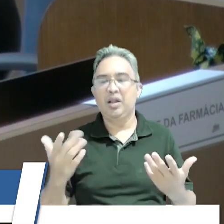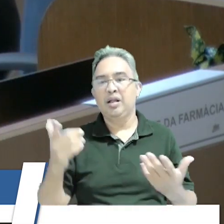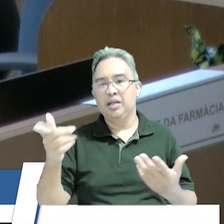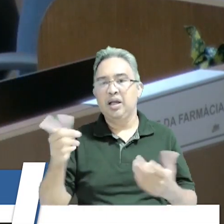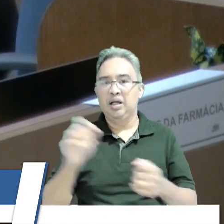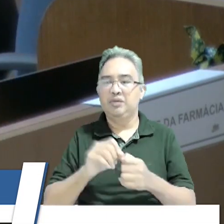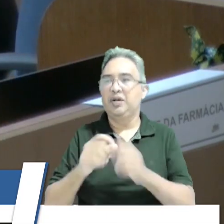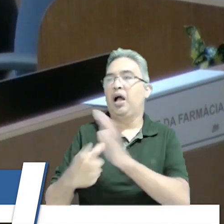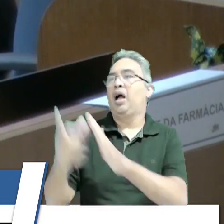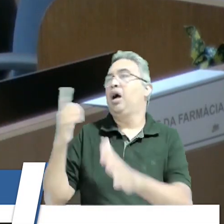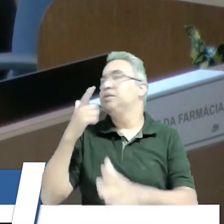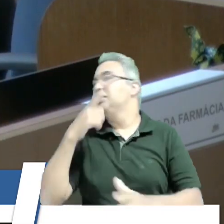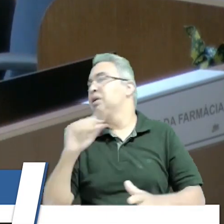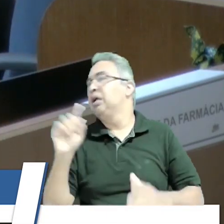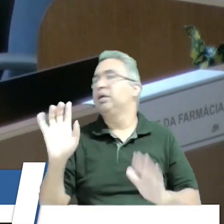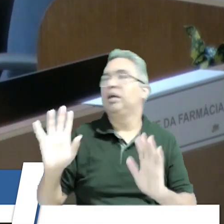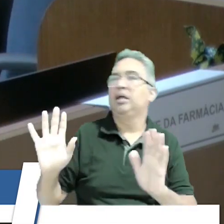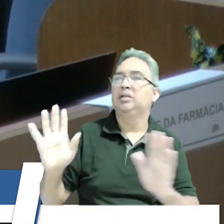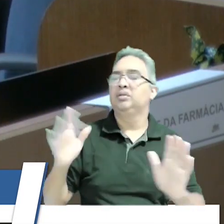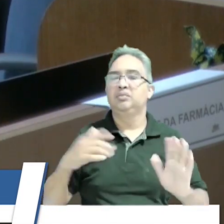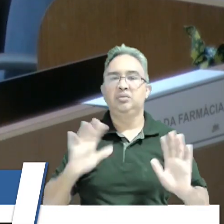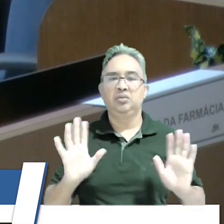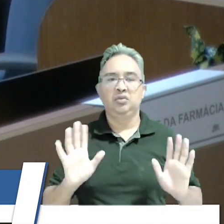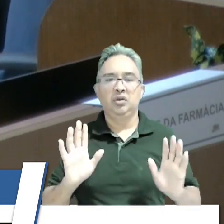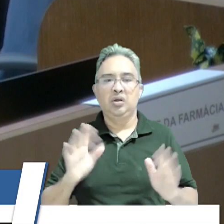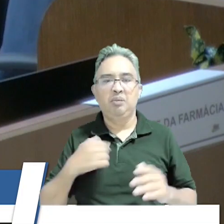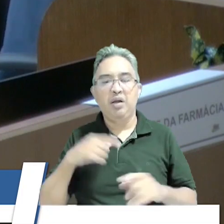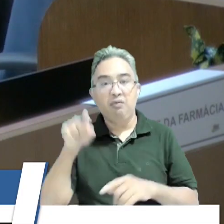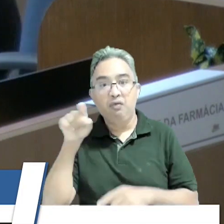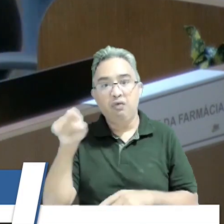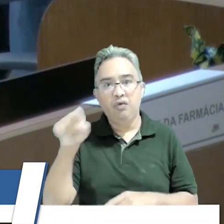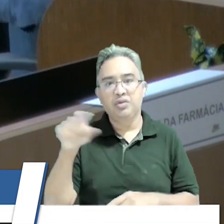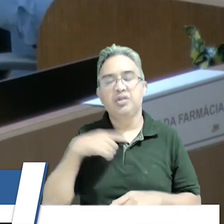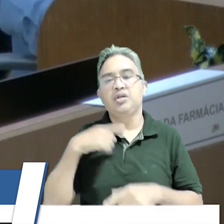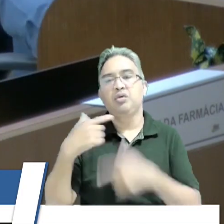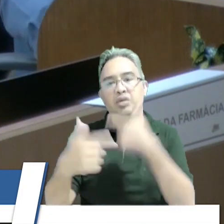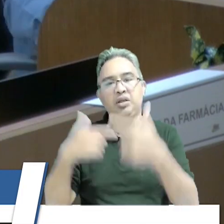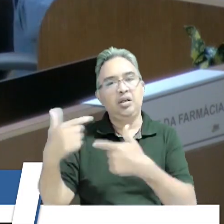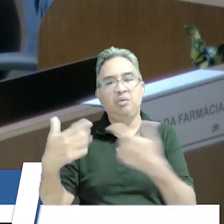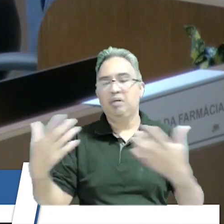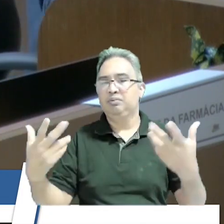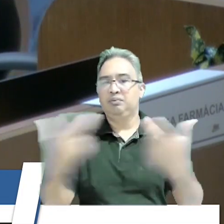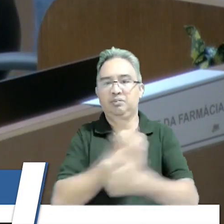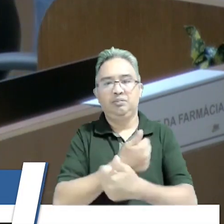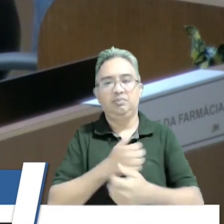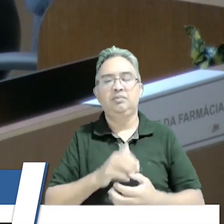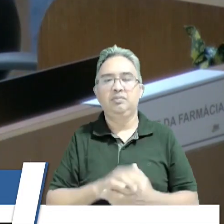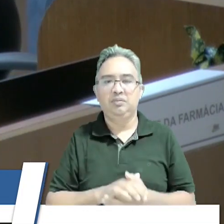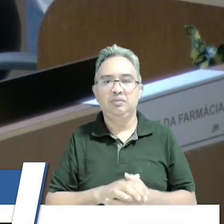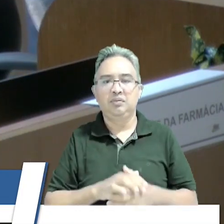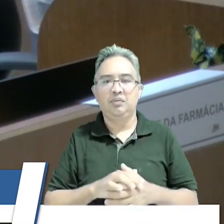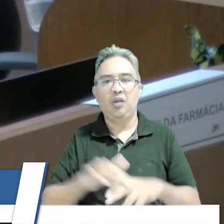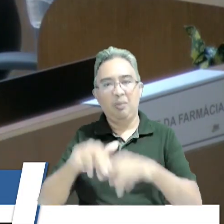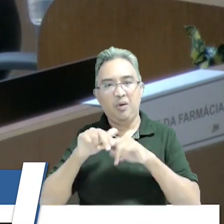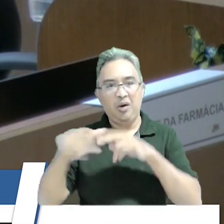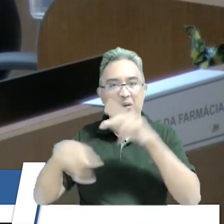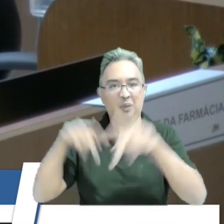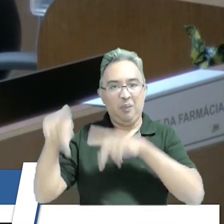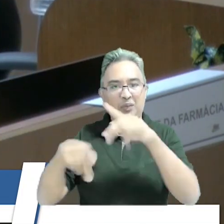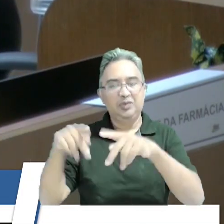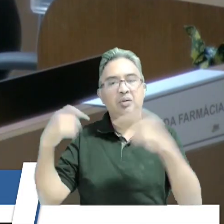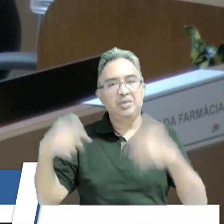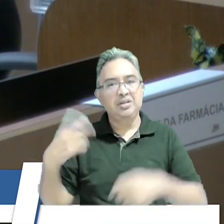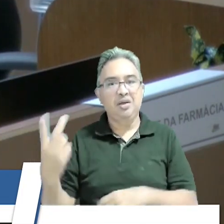antes, ou fez um trabalho bom ou ruim, mas você fez um trabalho espetacular lá. Então, acho que a população do aeroporto tem que valorizar esse seu